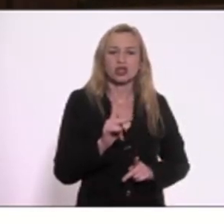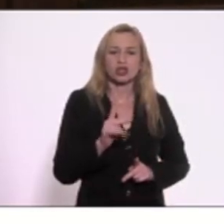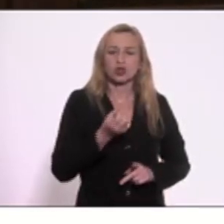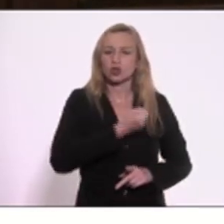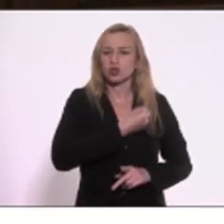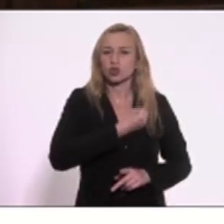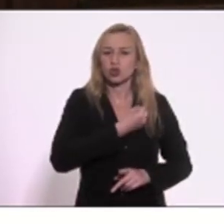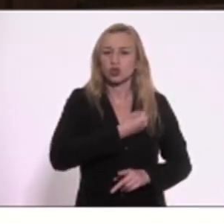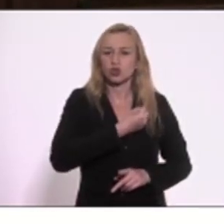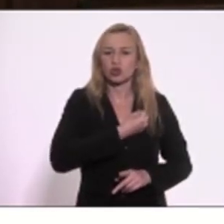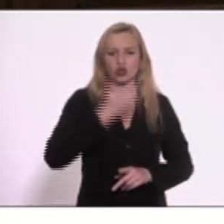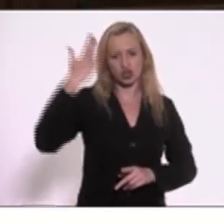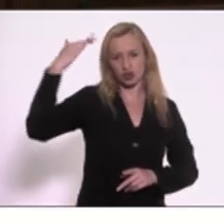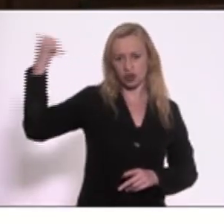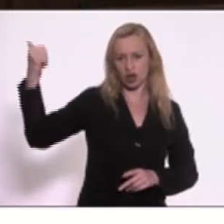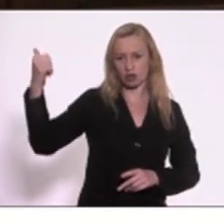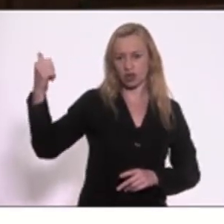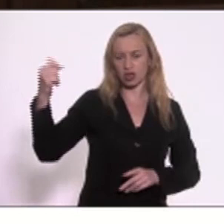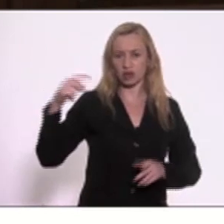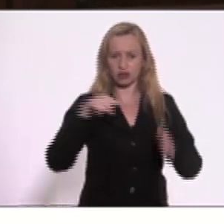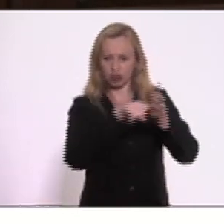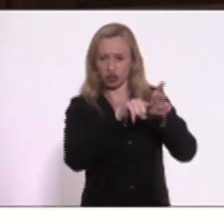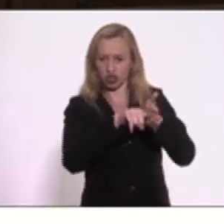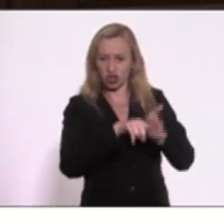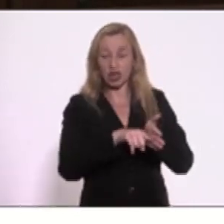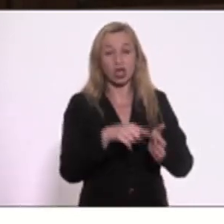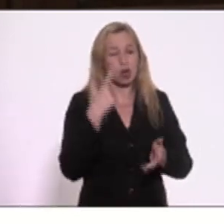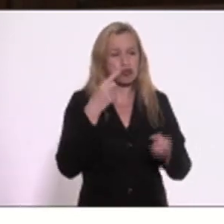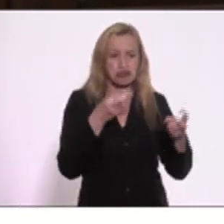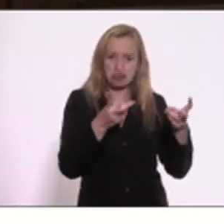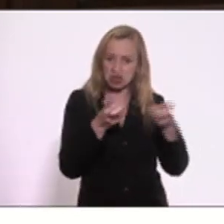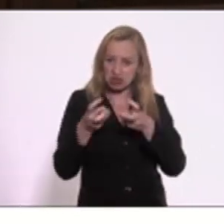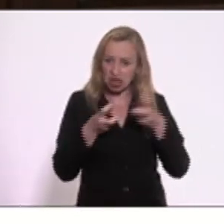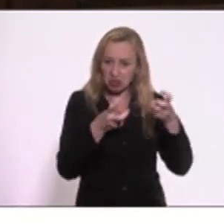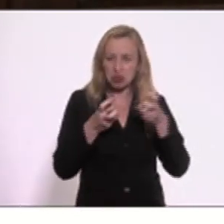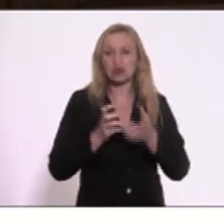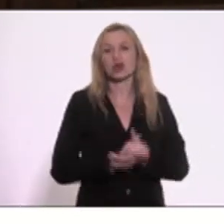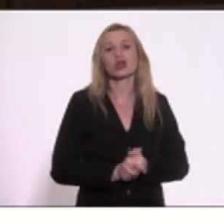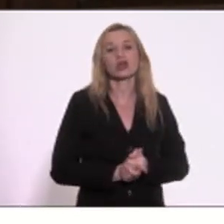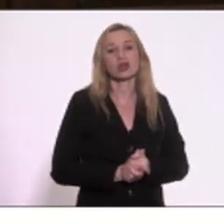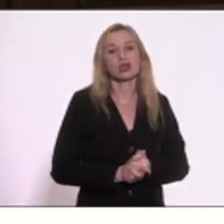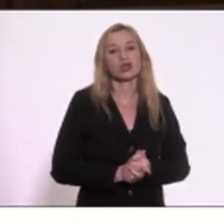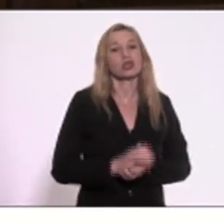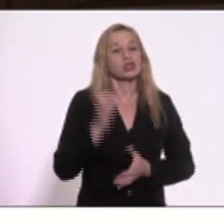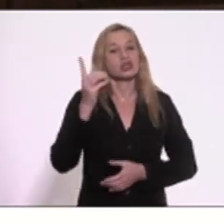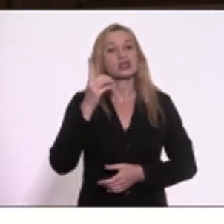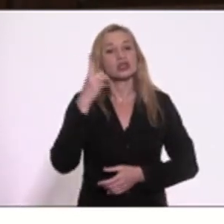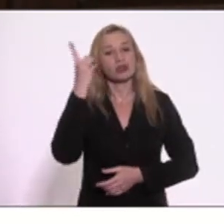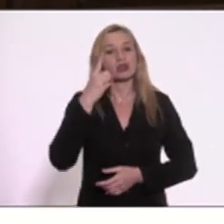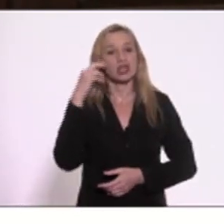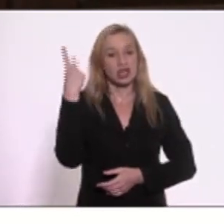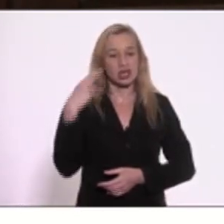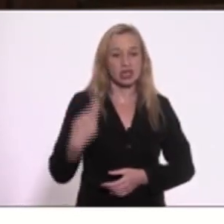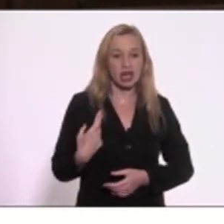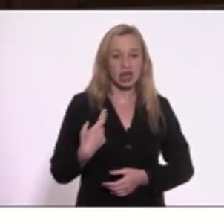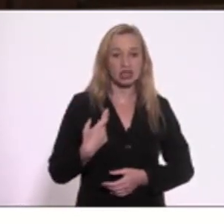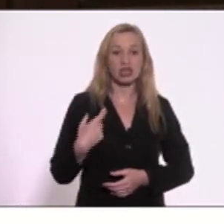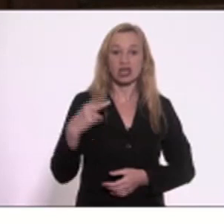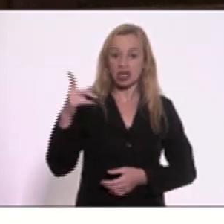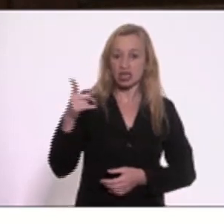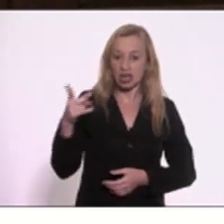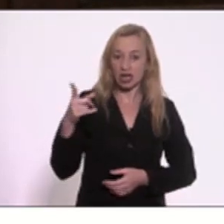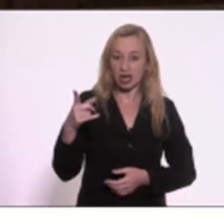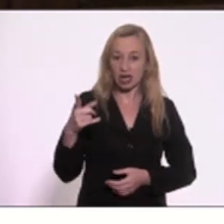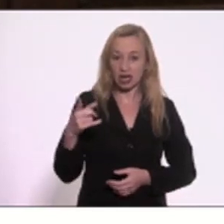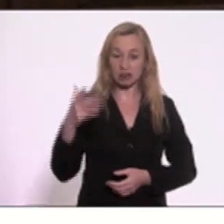institutos de pesquisa que foram consultados, mas eu percebo por parte da deputada Renata Souza que ela angaria cada vez